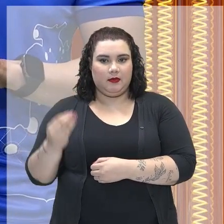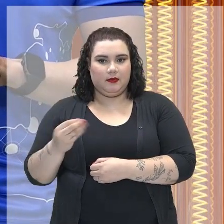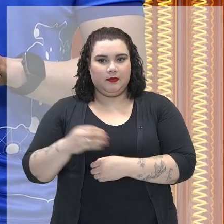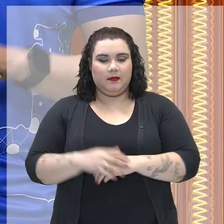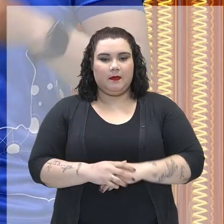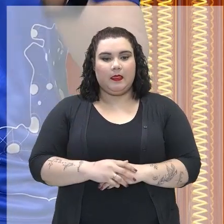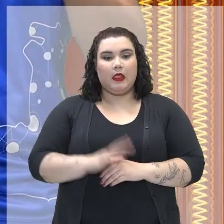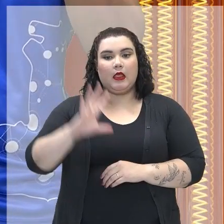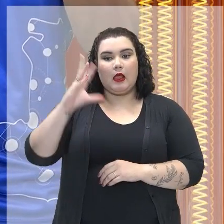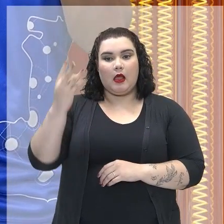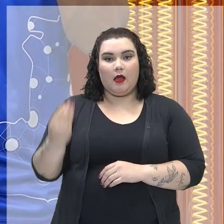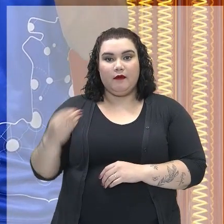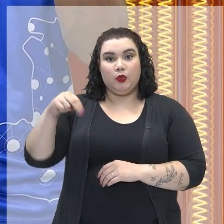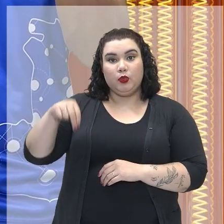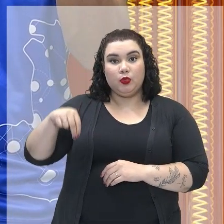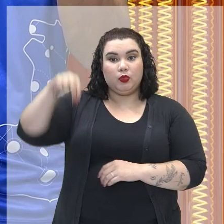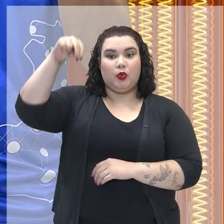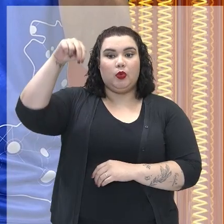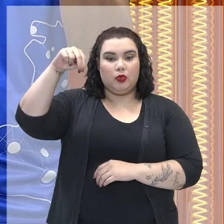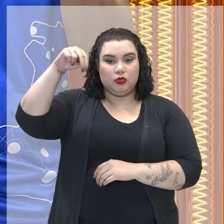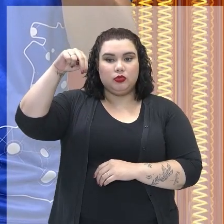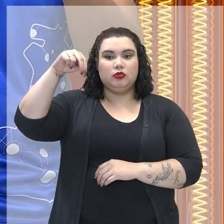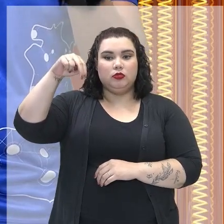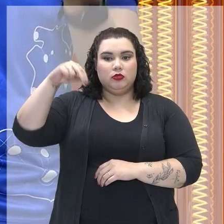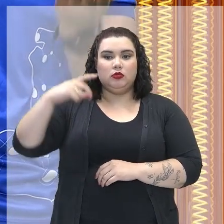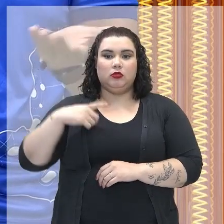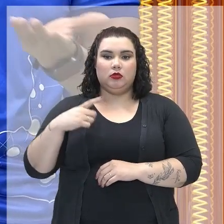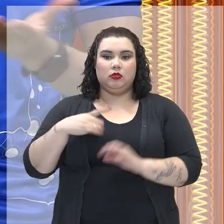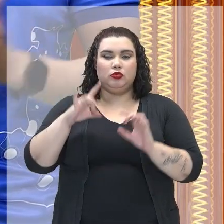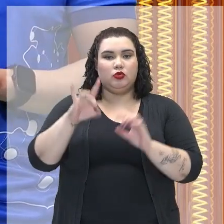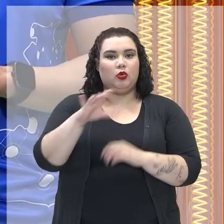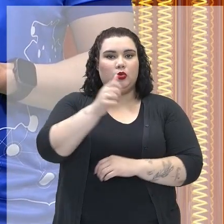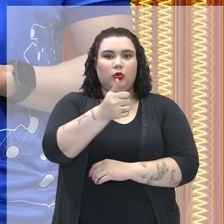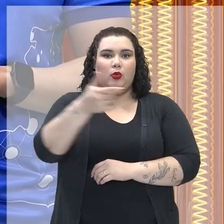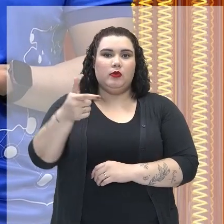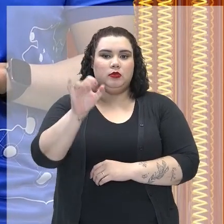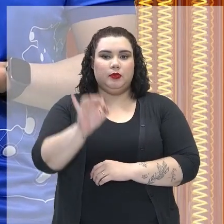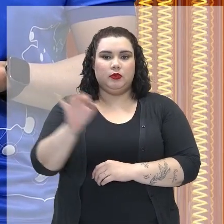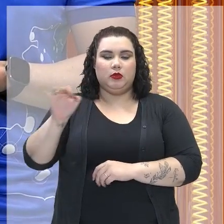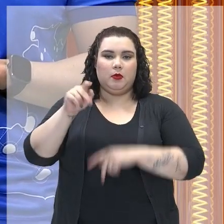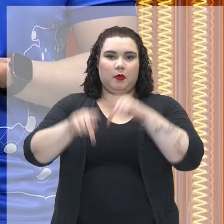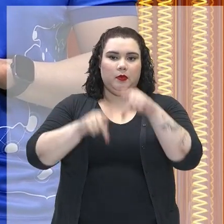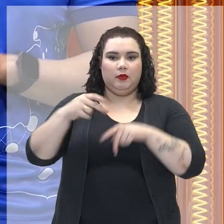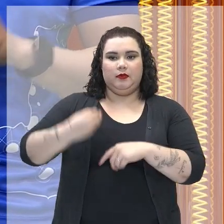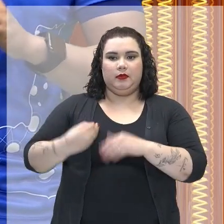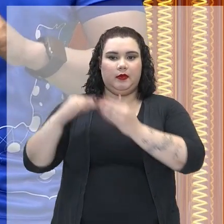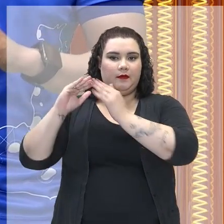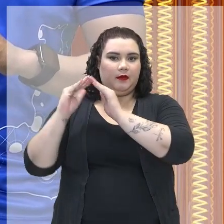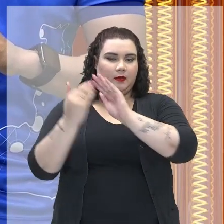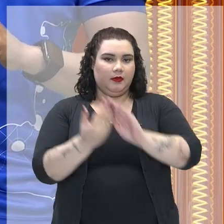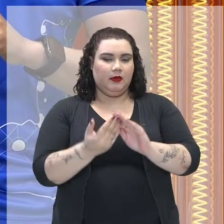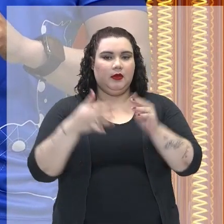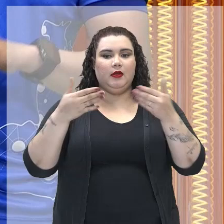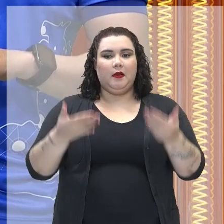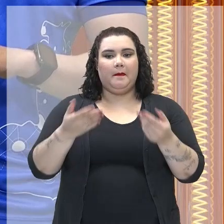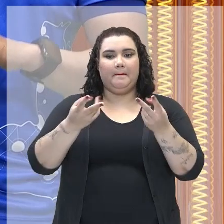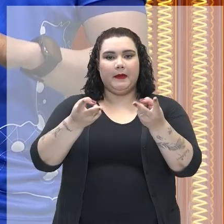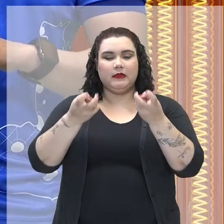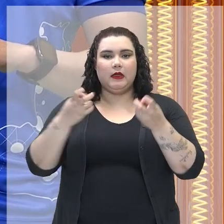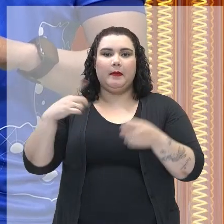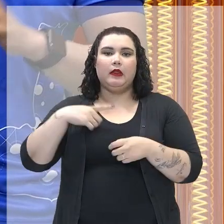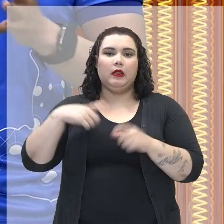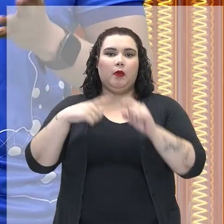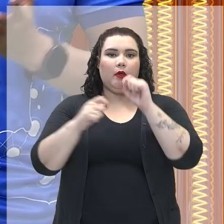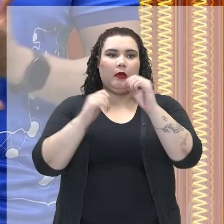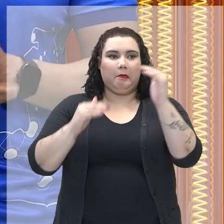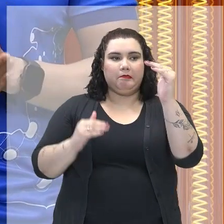E na África do Norte, que é aquela região mais ao norte do continente africano, apenas 12% da população vive em favelas. Então a gente tem duas